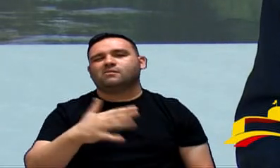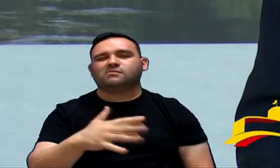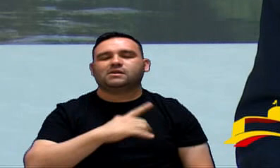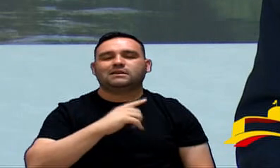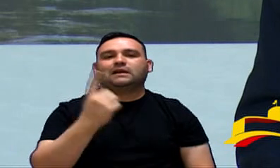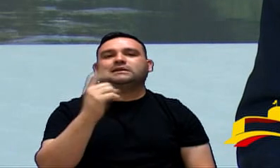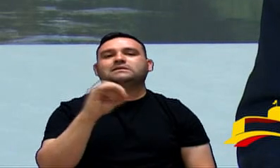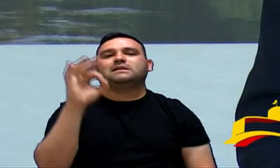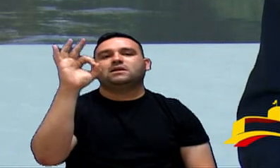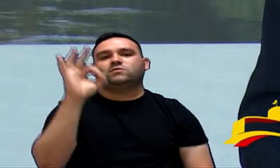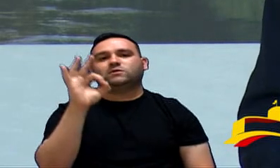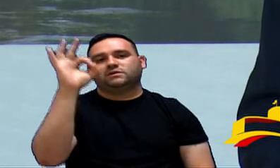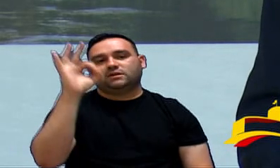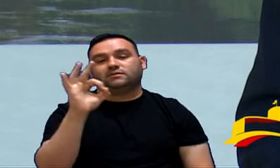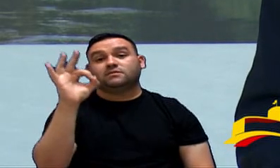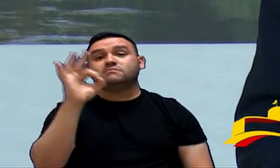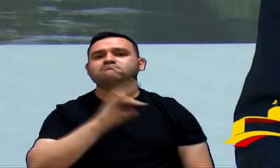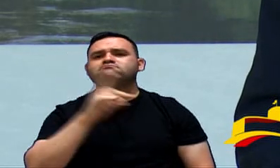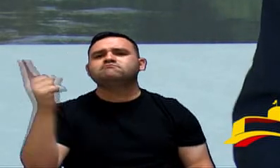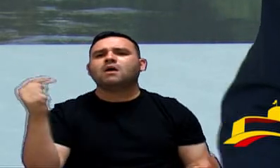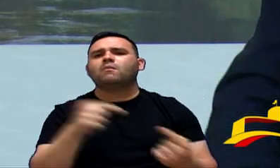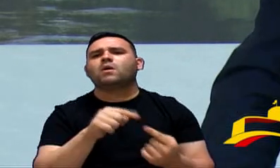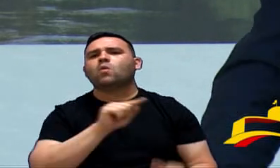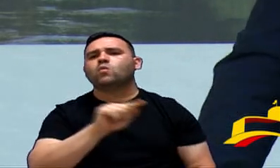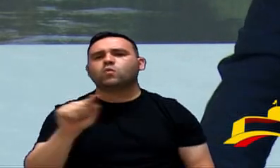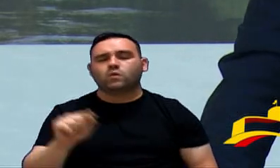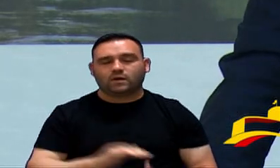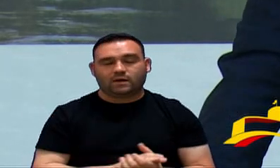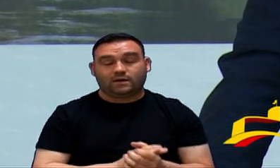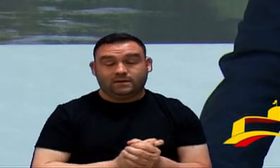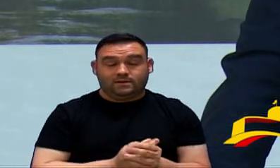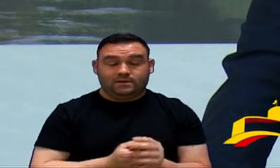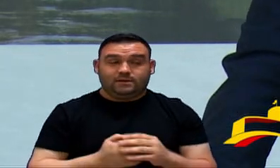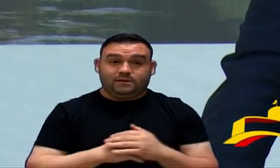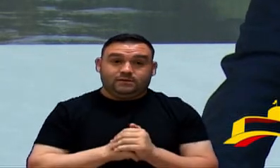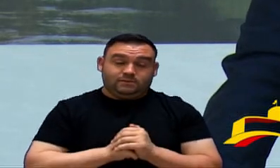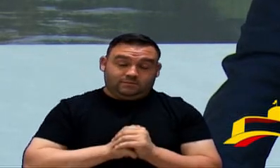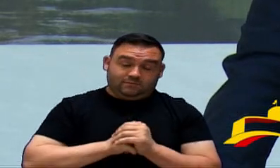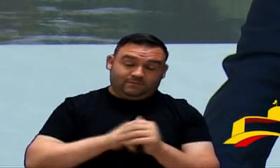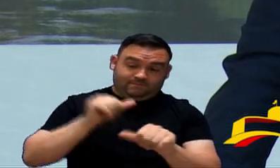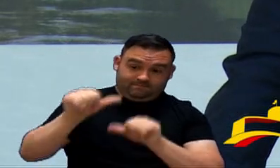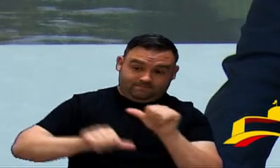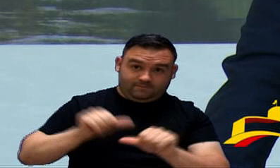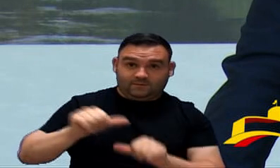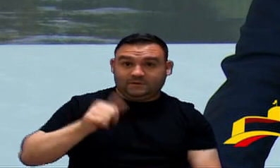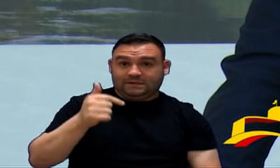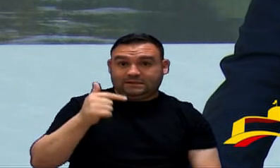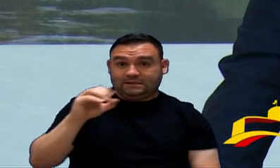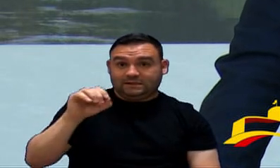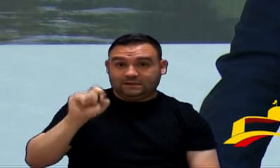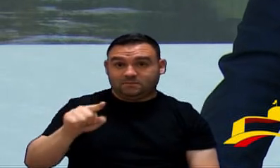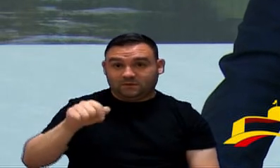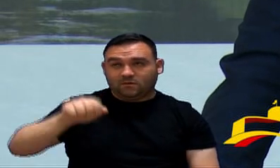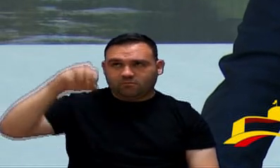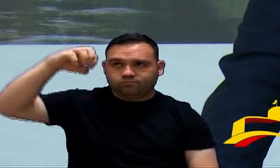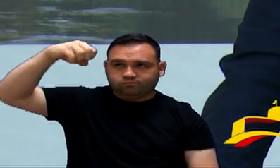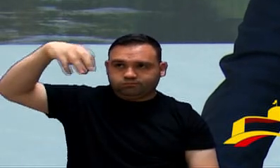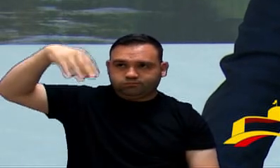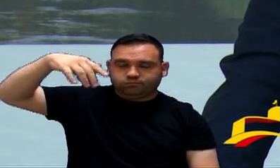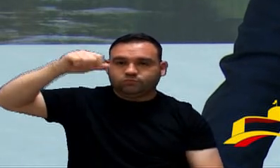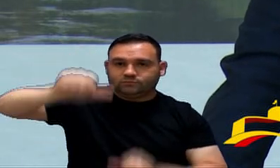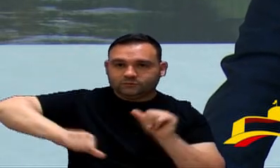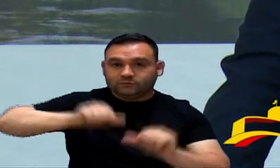mais 10%. O que que representa isso? Além da troca dos 70 mil bicos de luz, nós temos